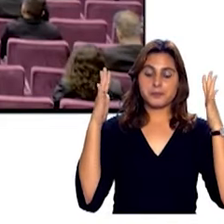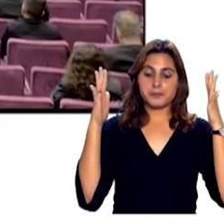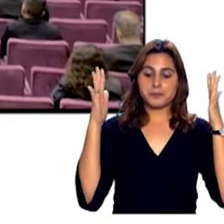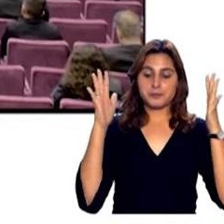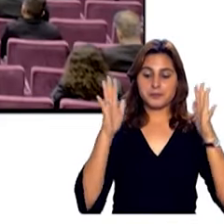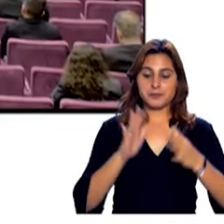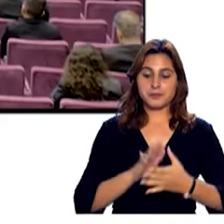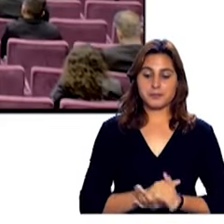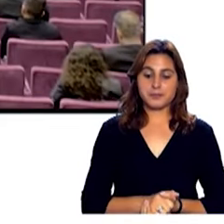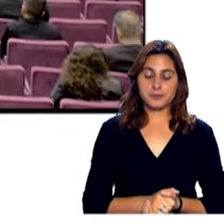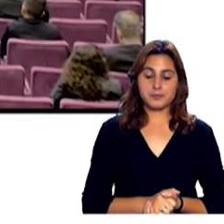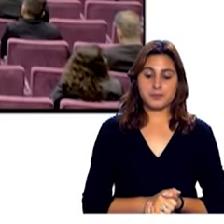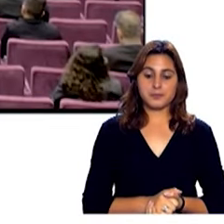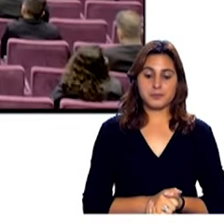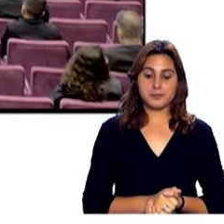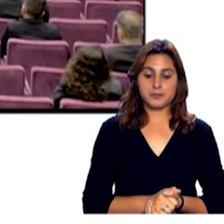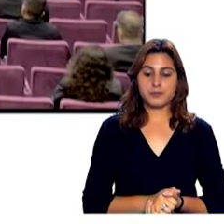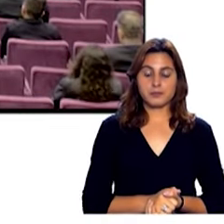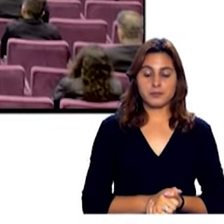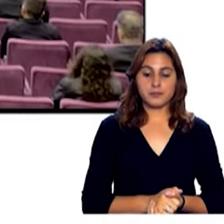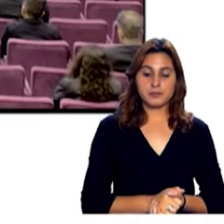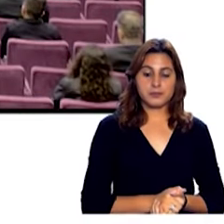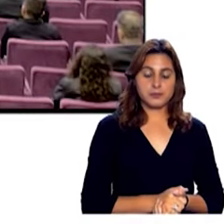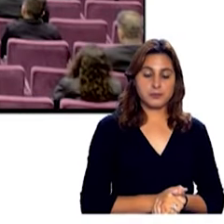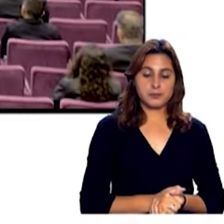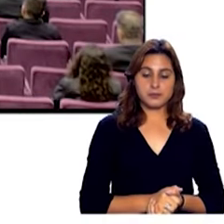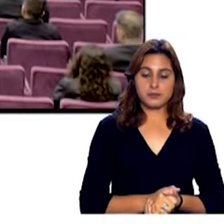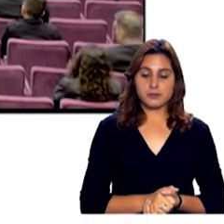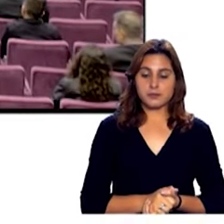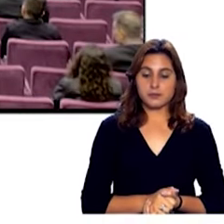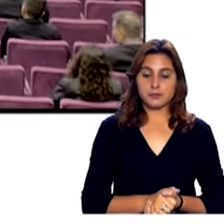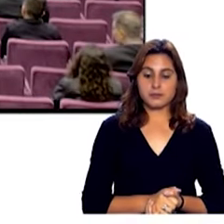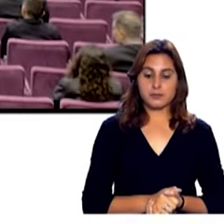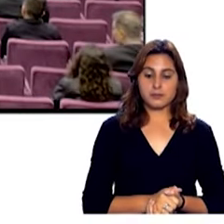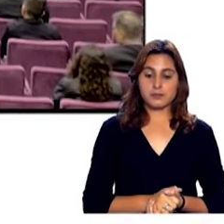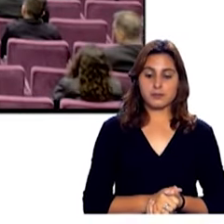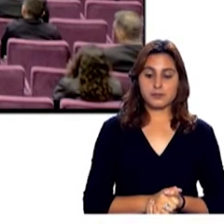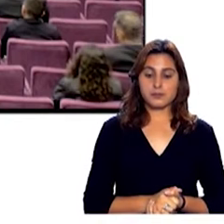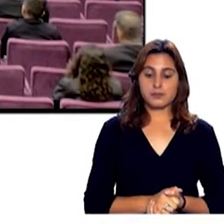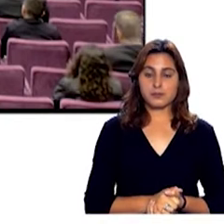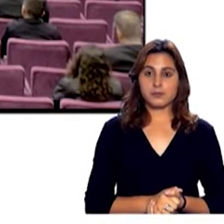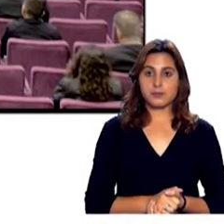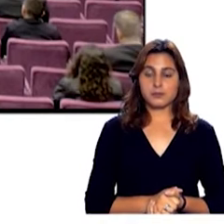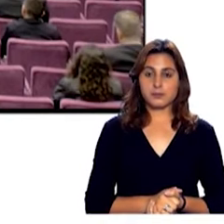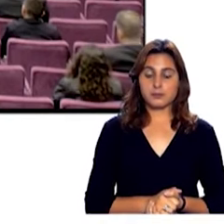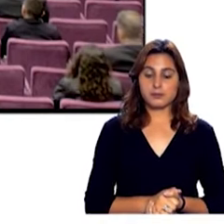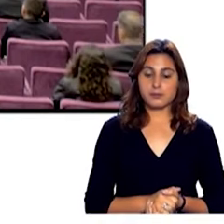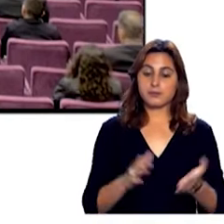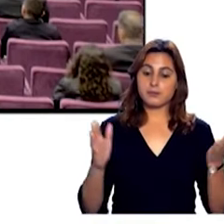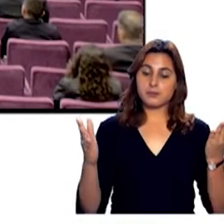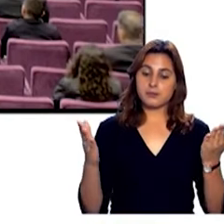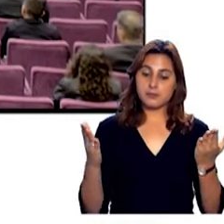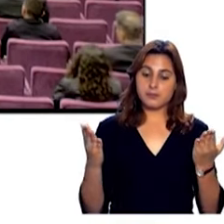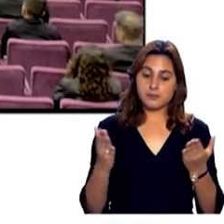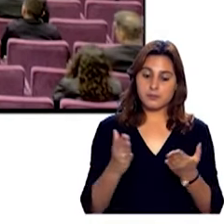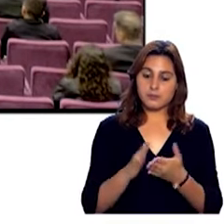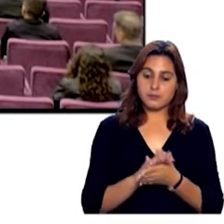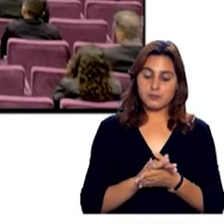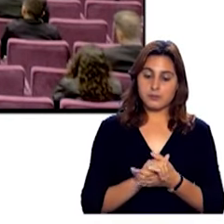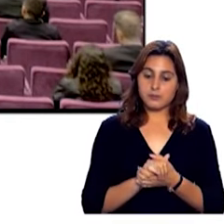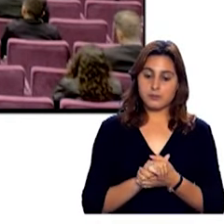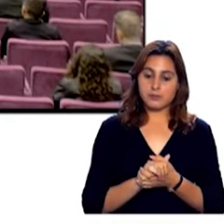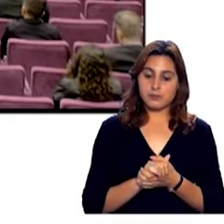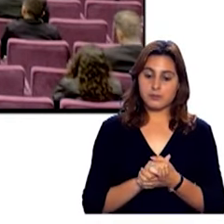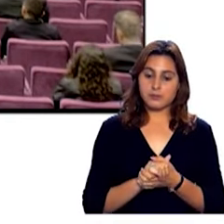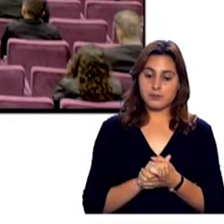então vimos aqui com a professora Soraia nesse nosso temário que são as cortes supremas na França a